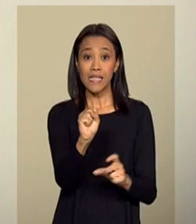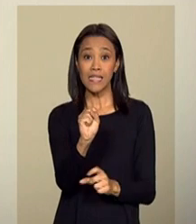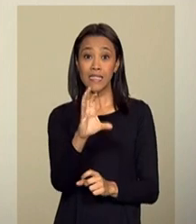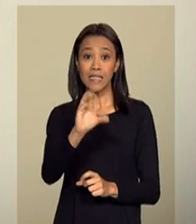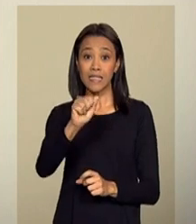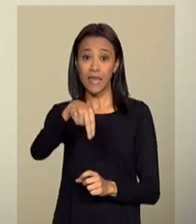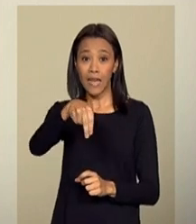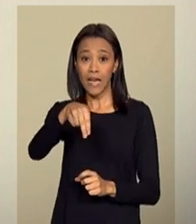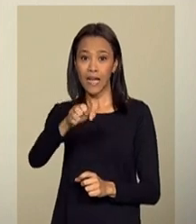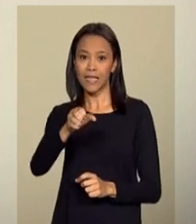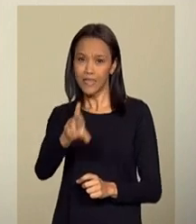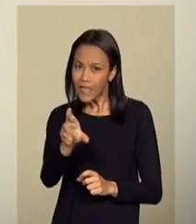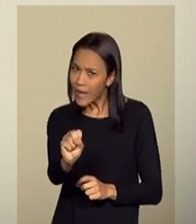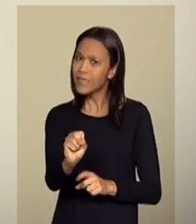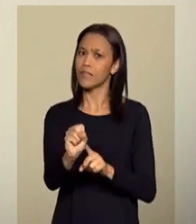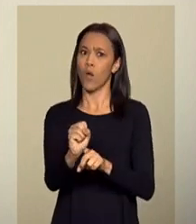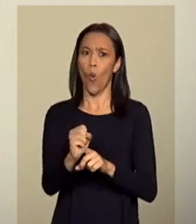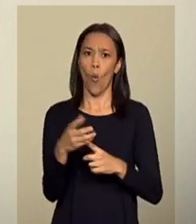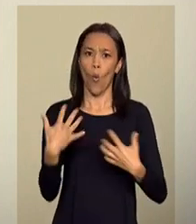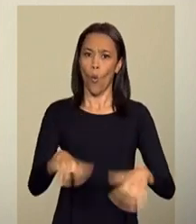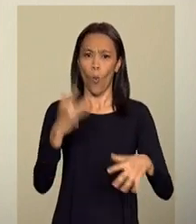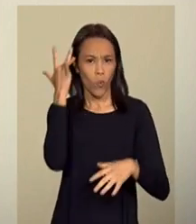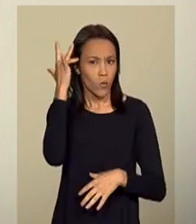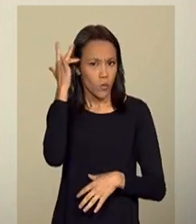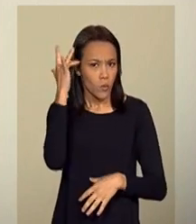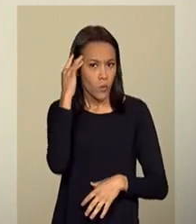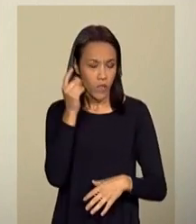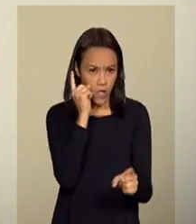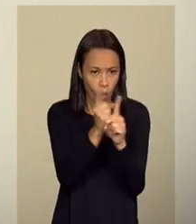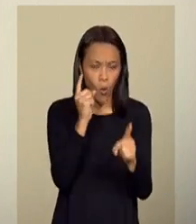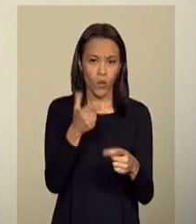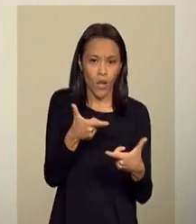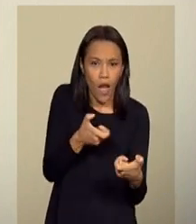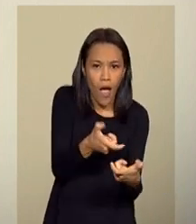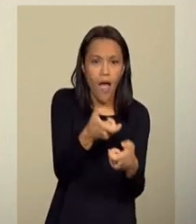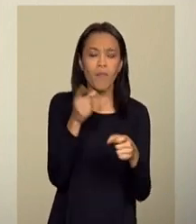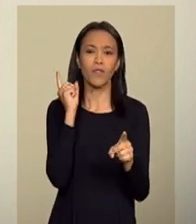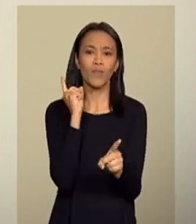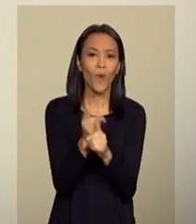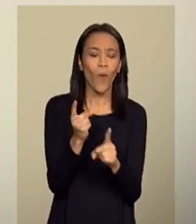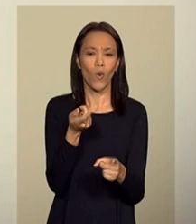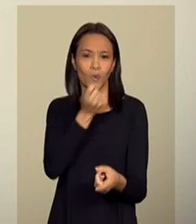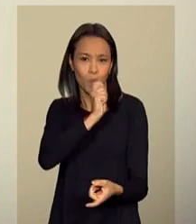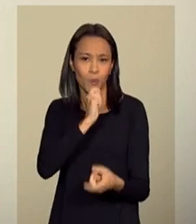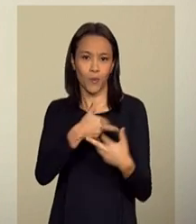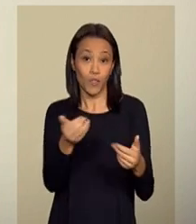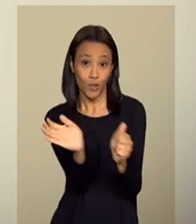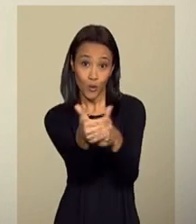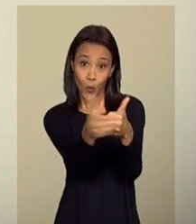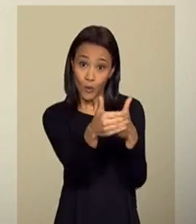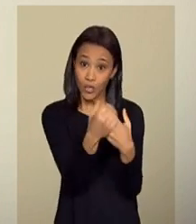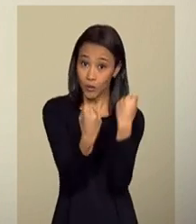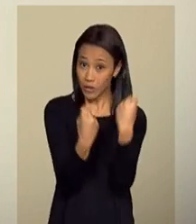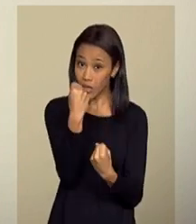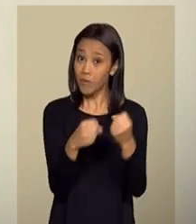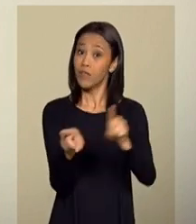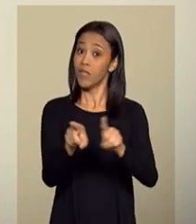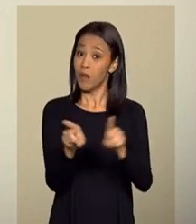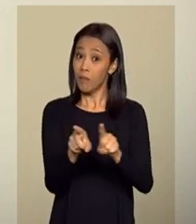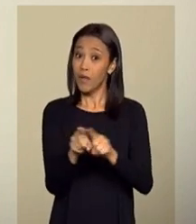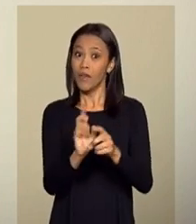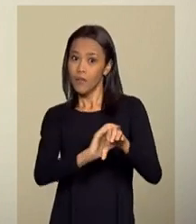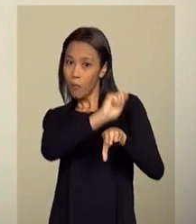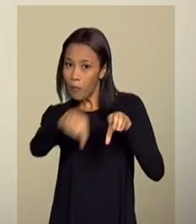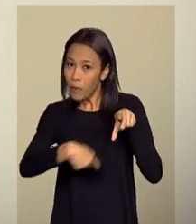moderníssimos Luciano que localizam drogas e armas escondidas nos caminhões e nos carros até mesmo nos